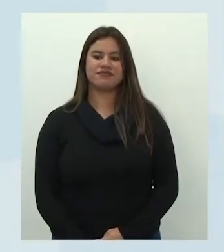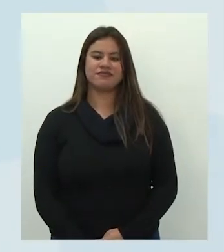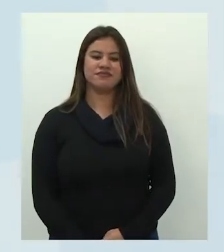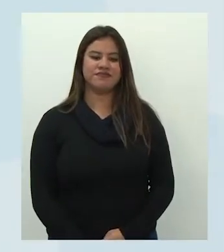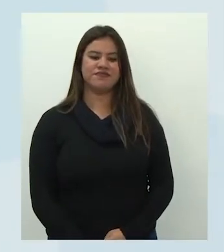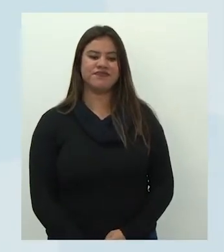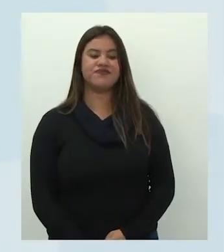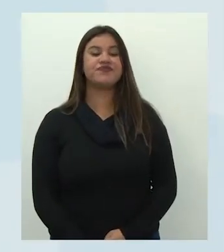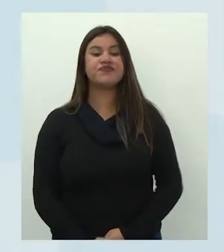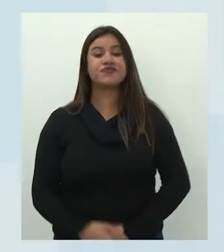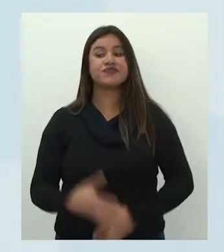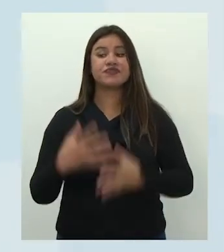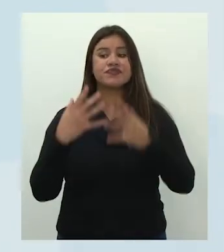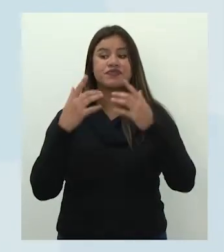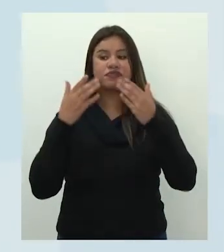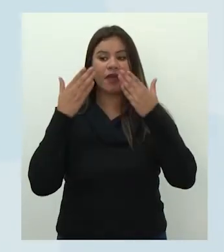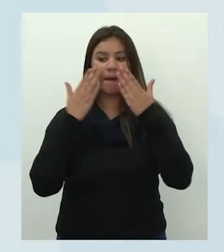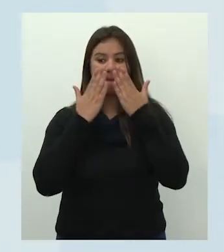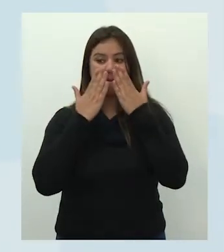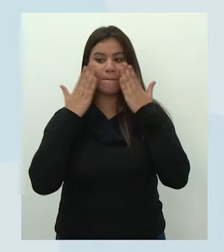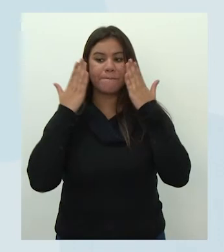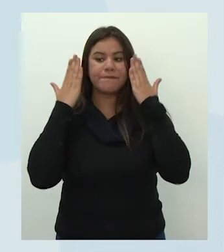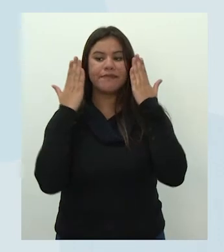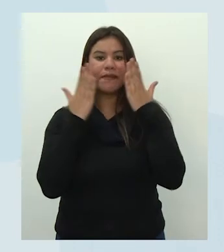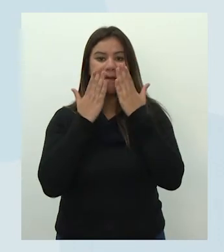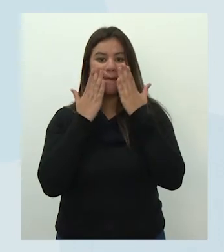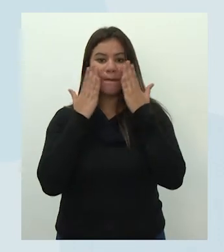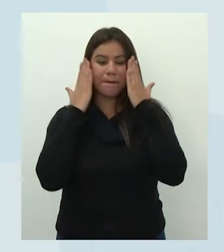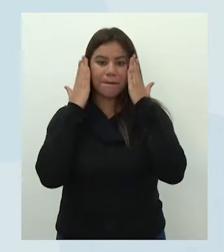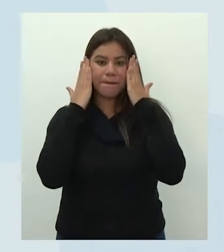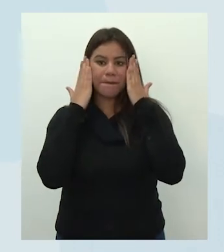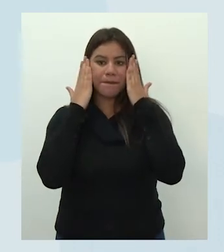A pele fica... Perdão.